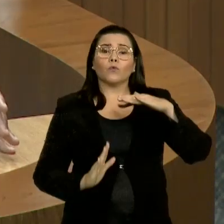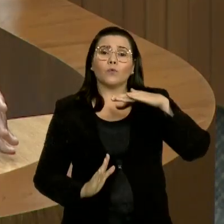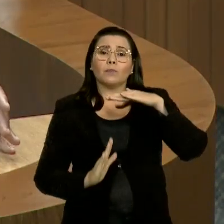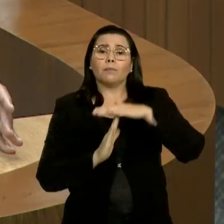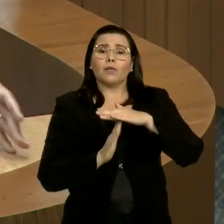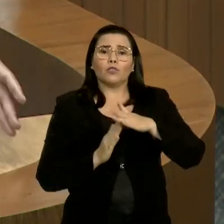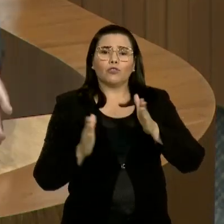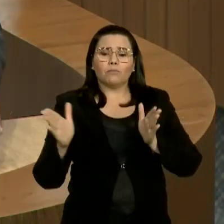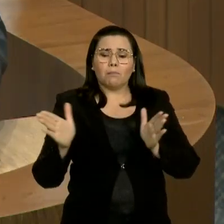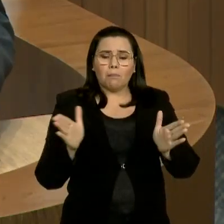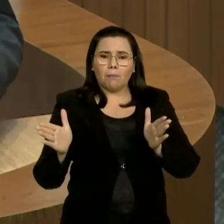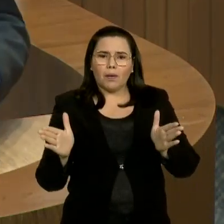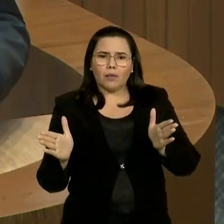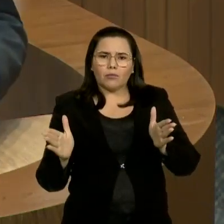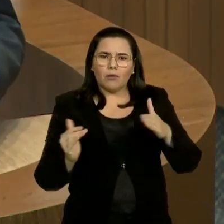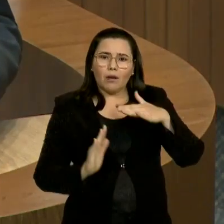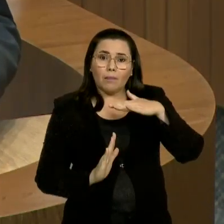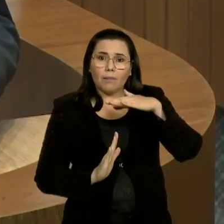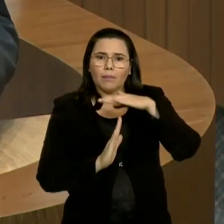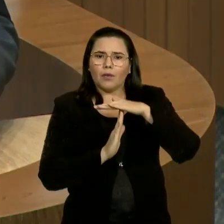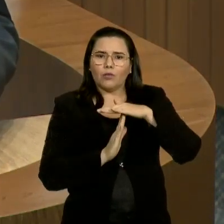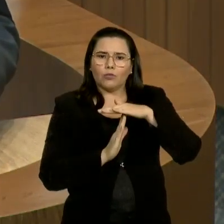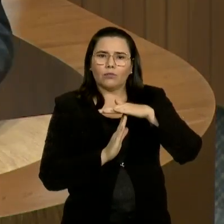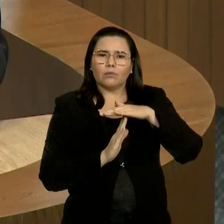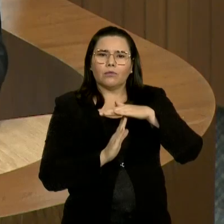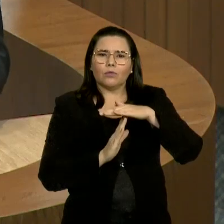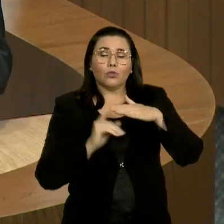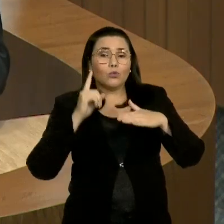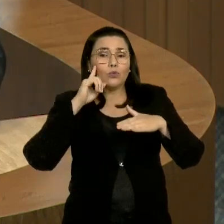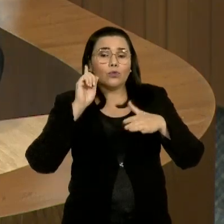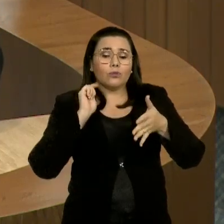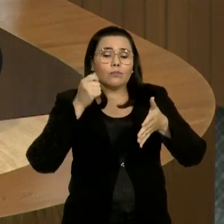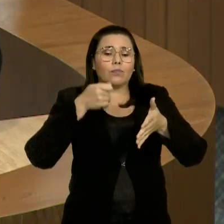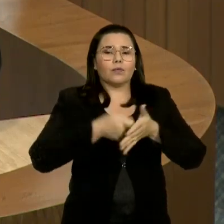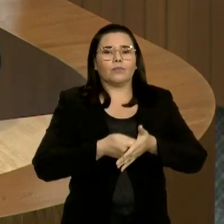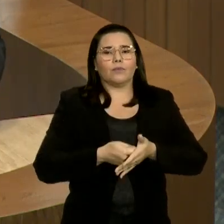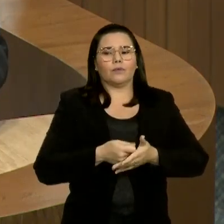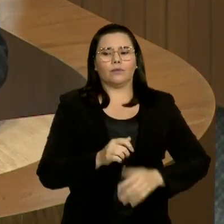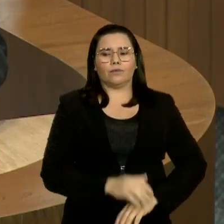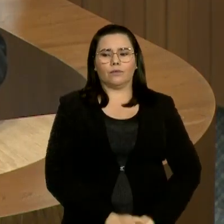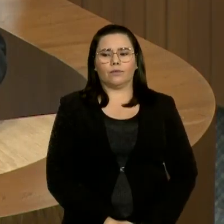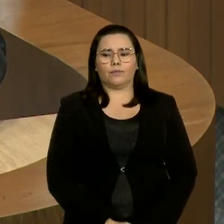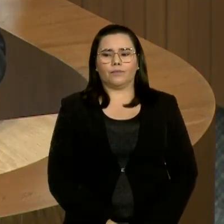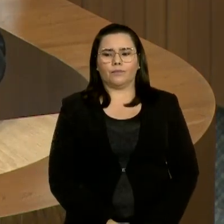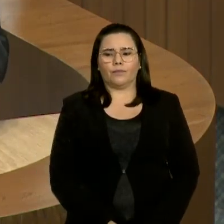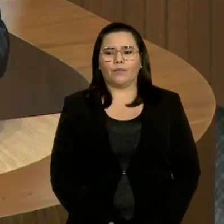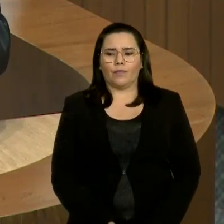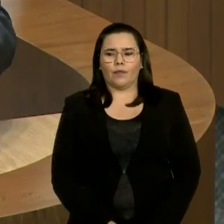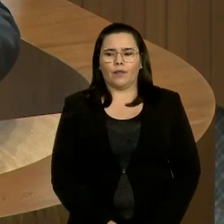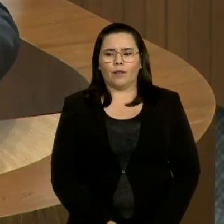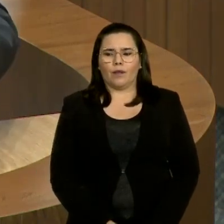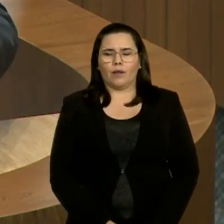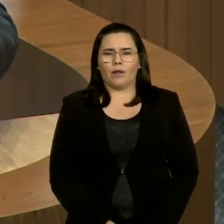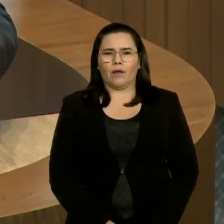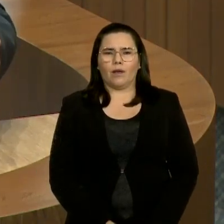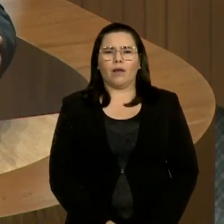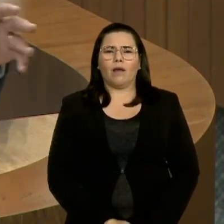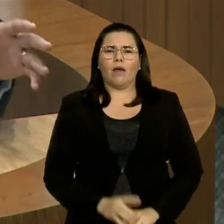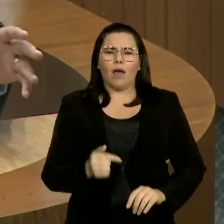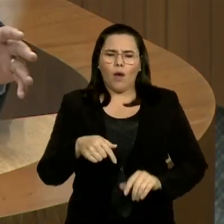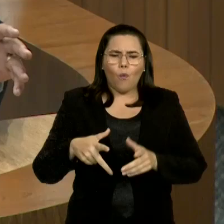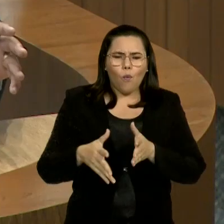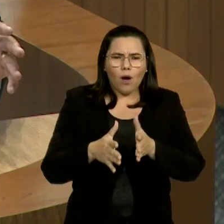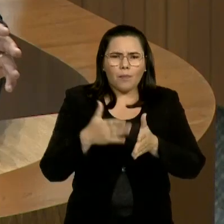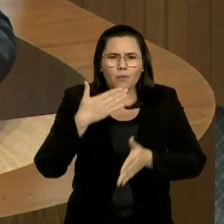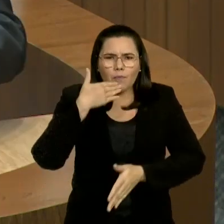pagamentos não é o mais correto o mais correto mas há situações